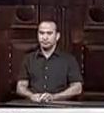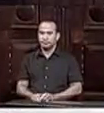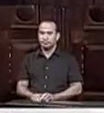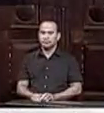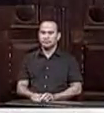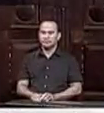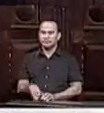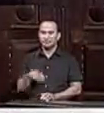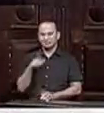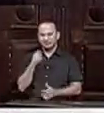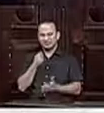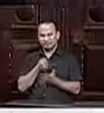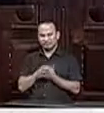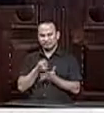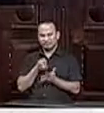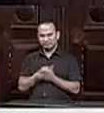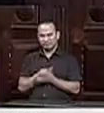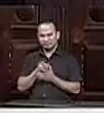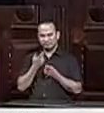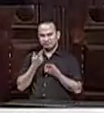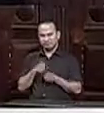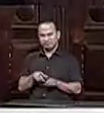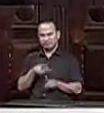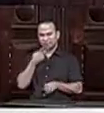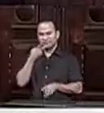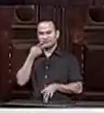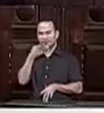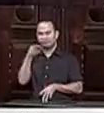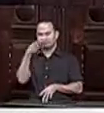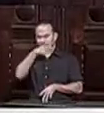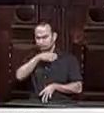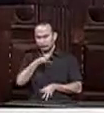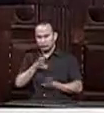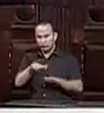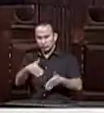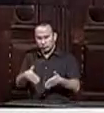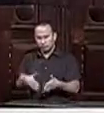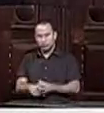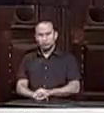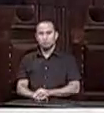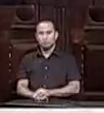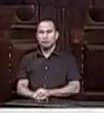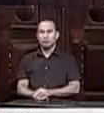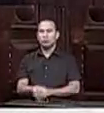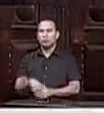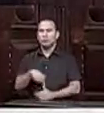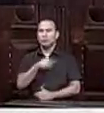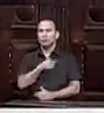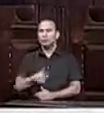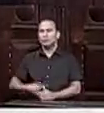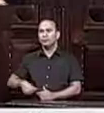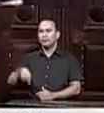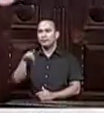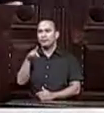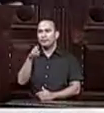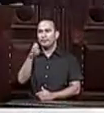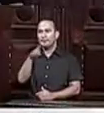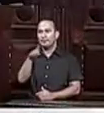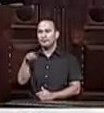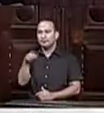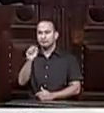serem duramente críticos quando o governo do Pezão é um